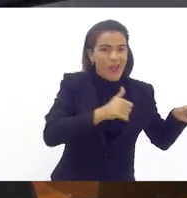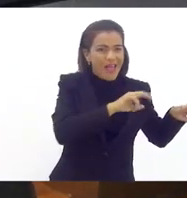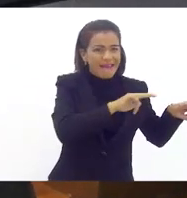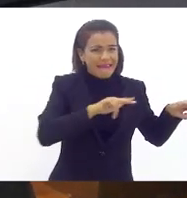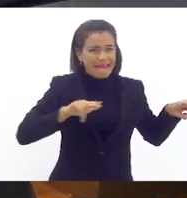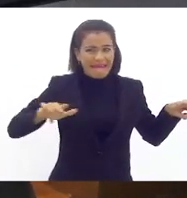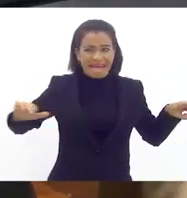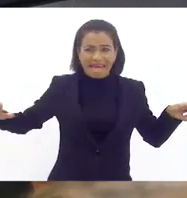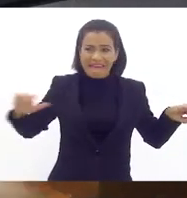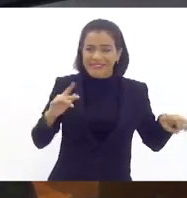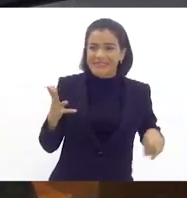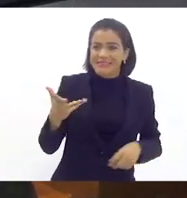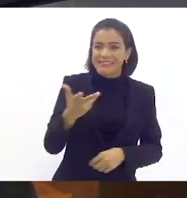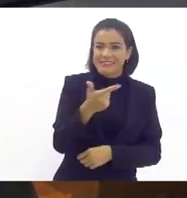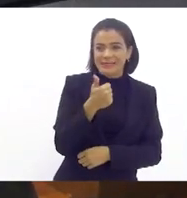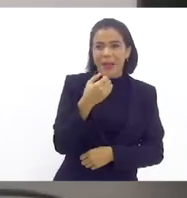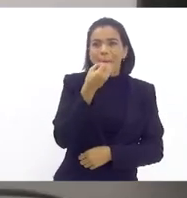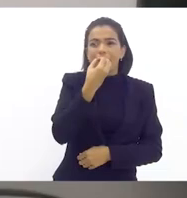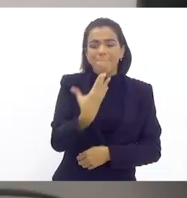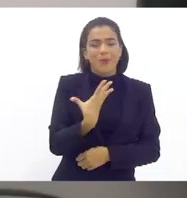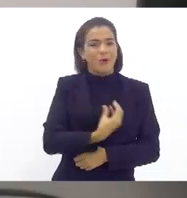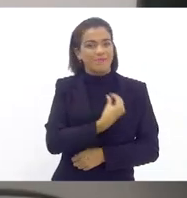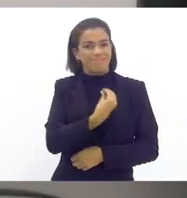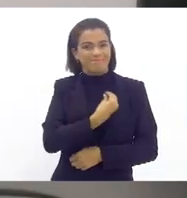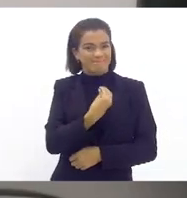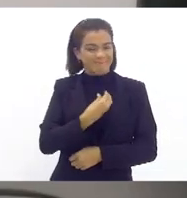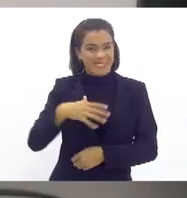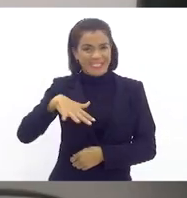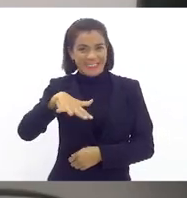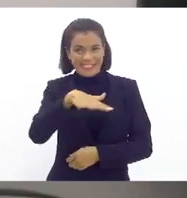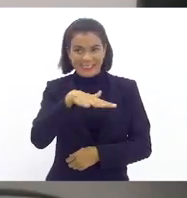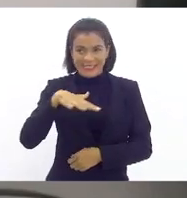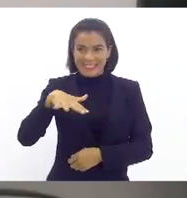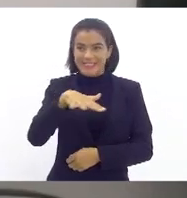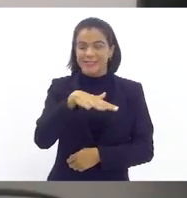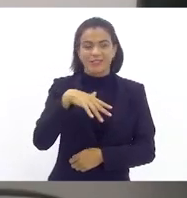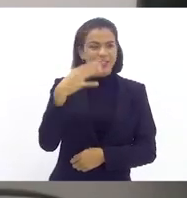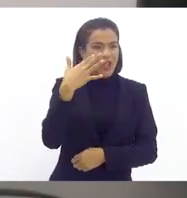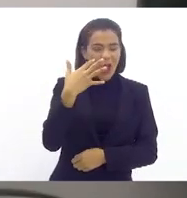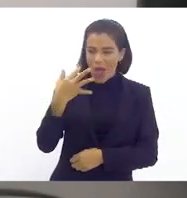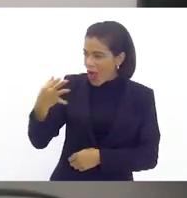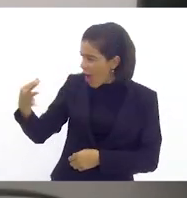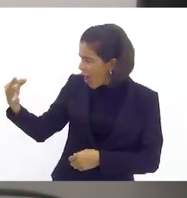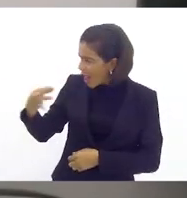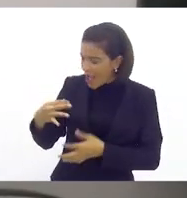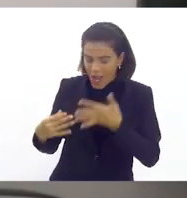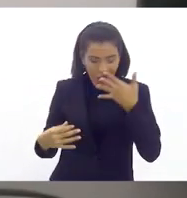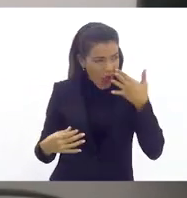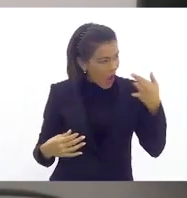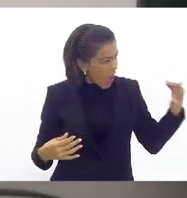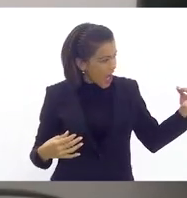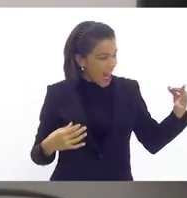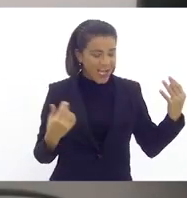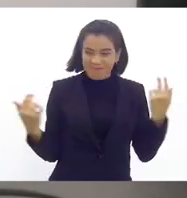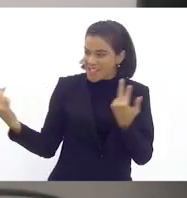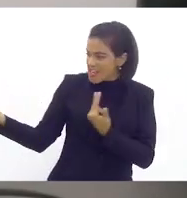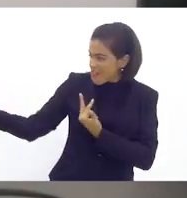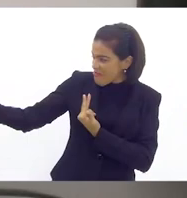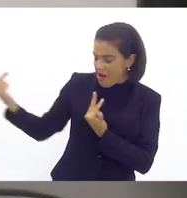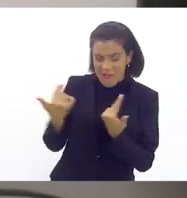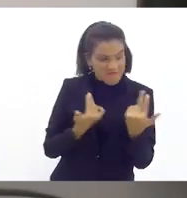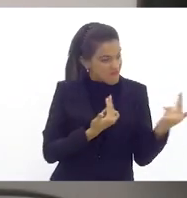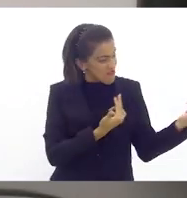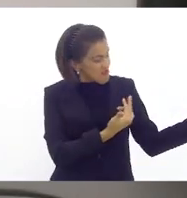e é muito bom estar nesses espaços que, quando a gente olha para o lado, a gente vê tanta gente igual a gente, não não?